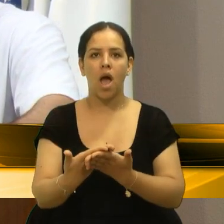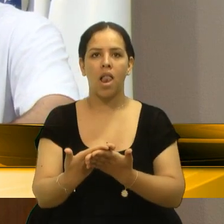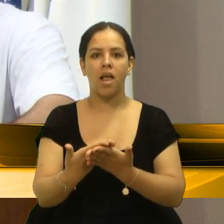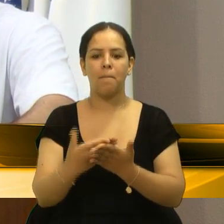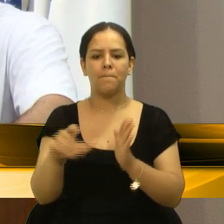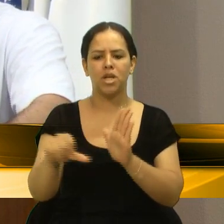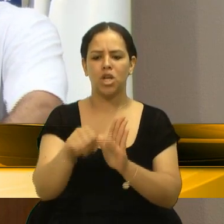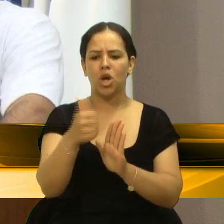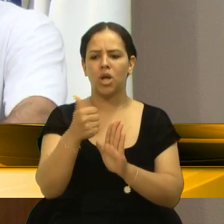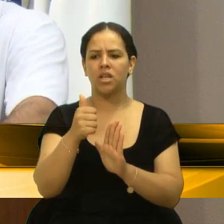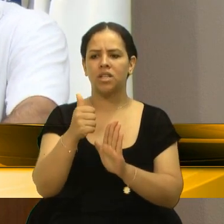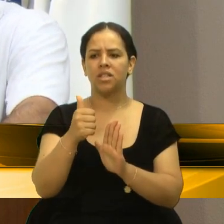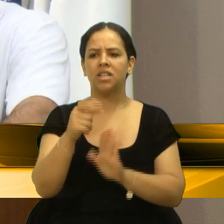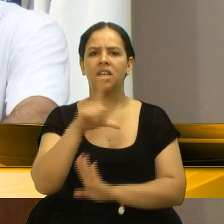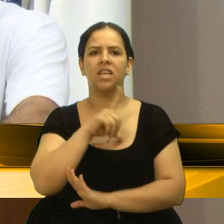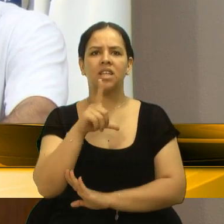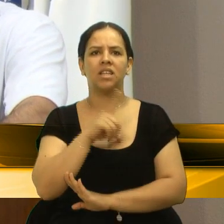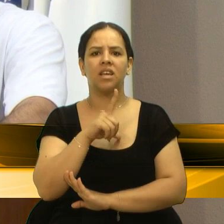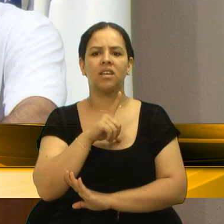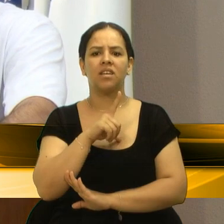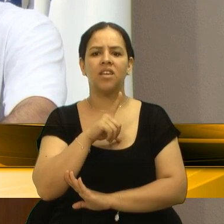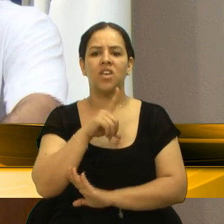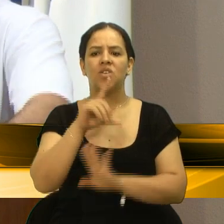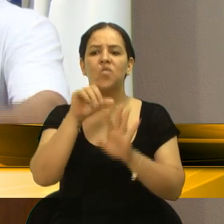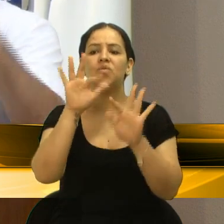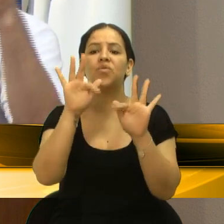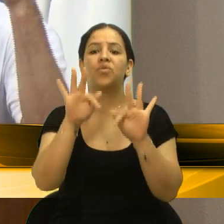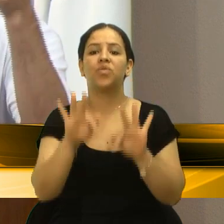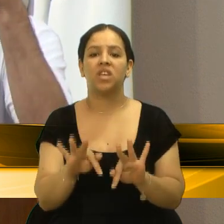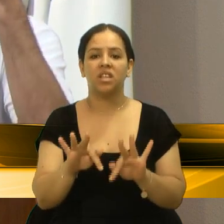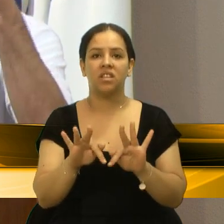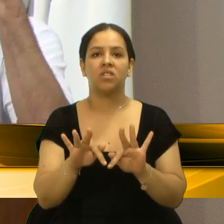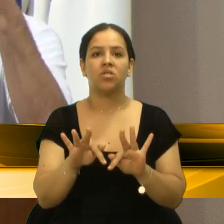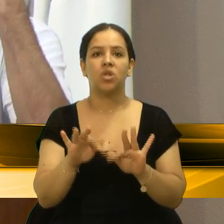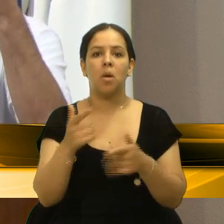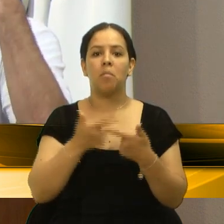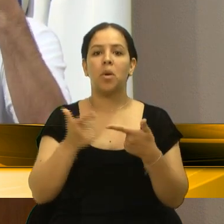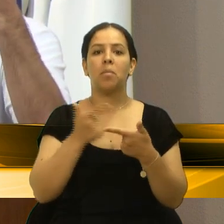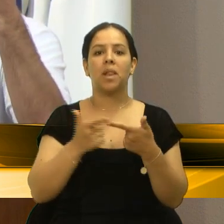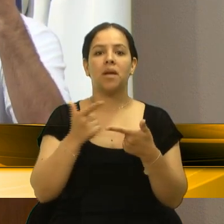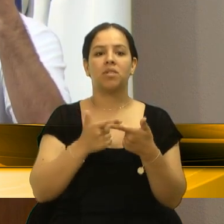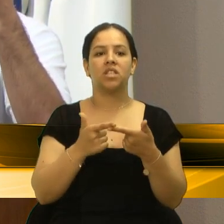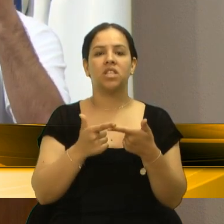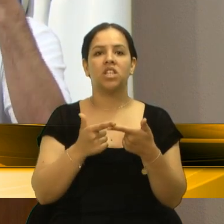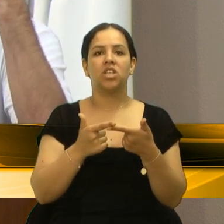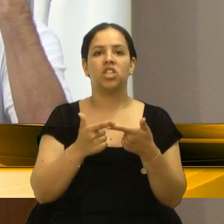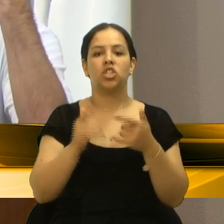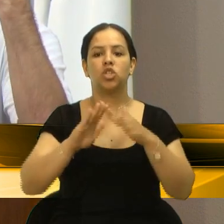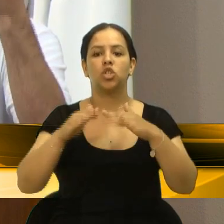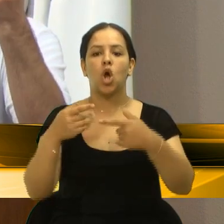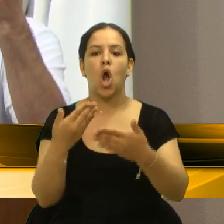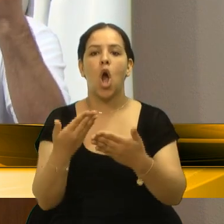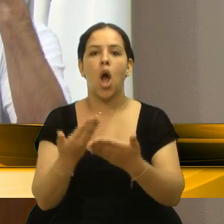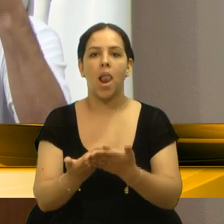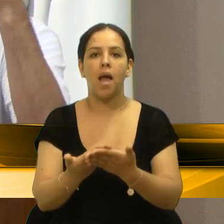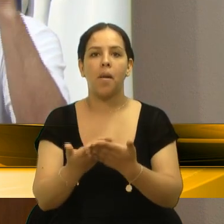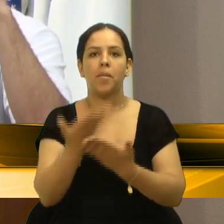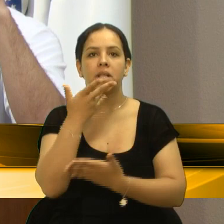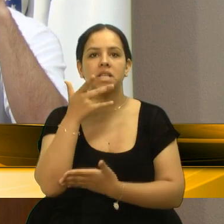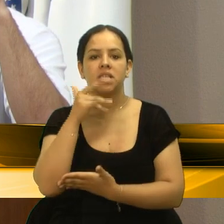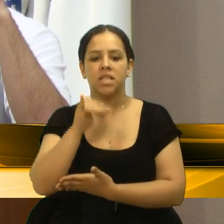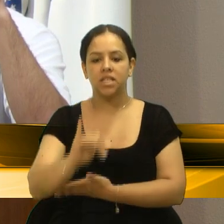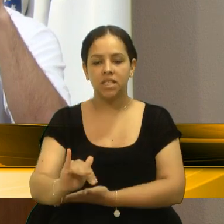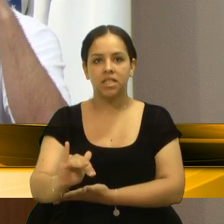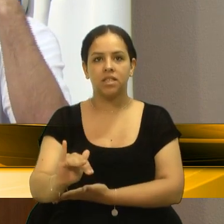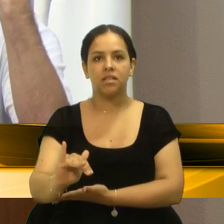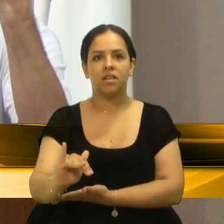seria zerada a falta de vagas para a educação infantil. Hoje nós temos mais de 5 mil crianças aguardando vagas na educação